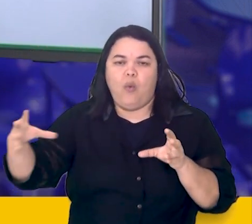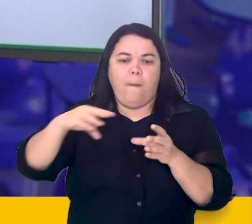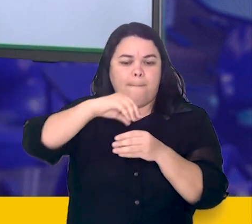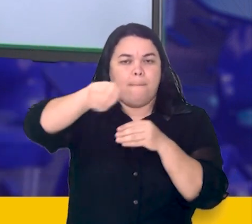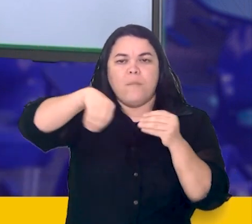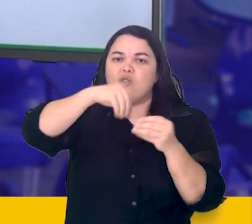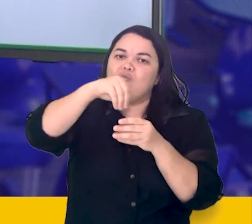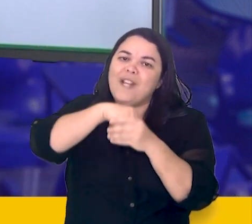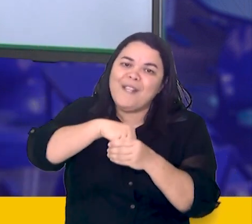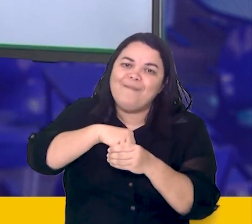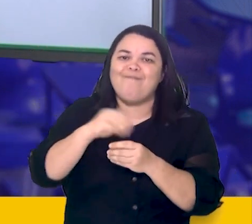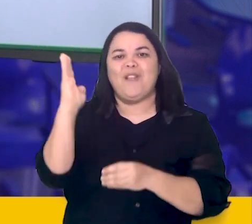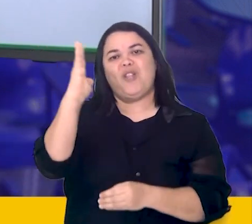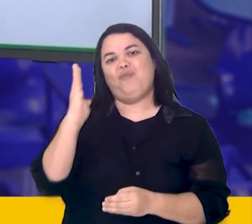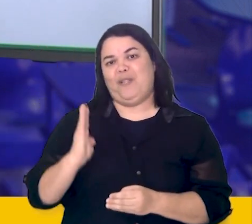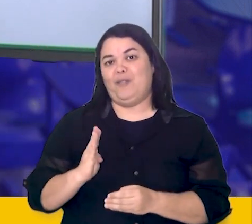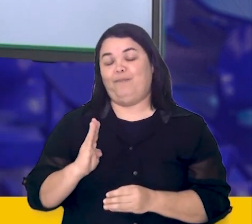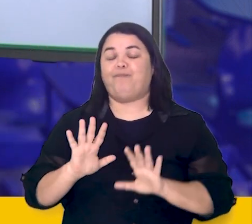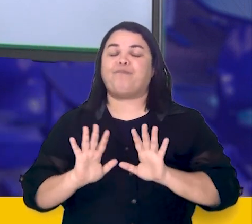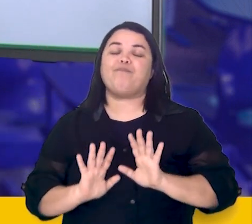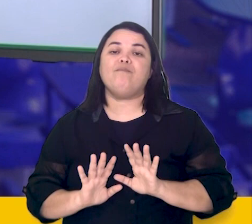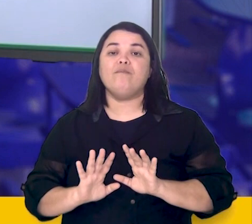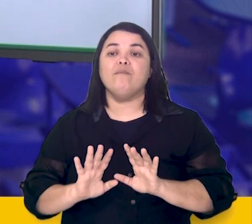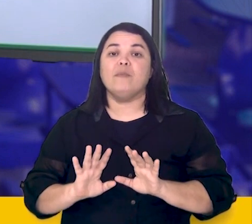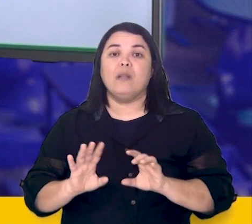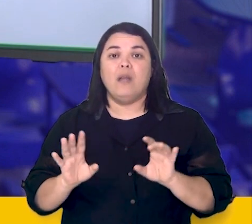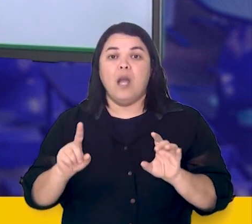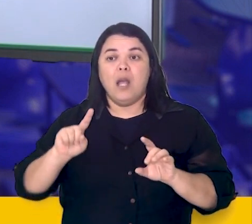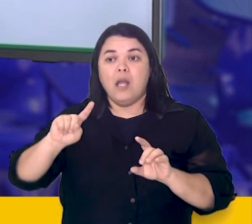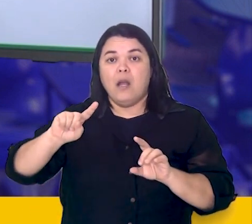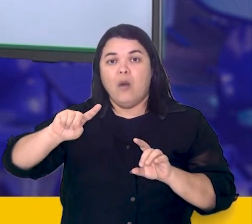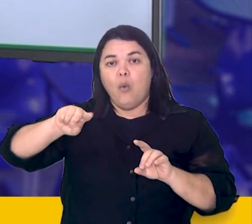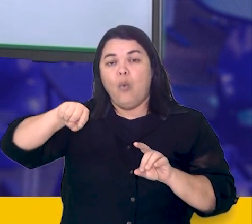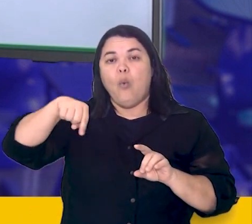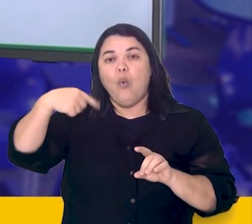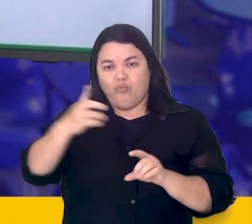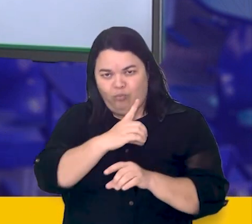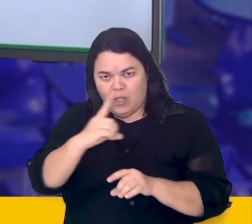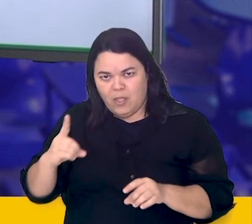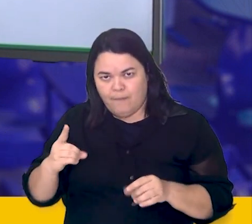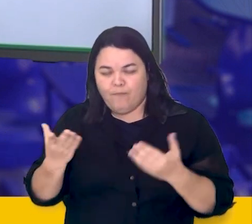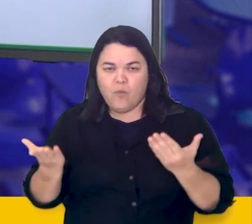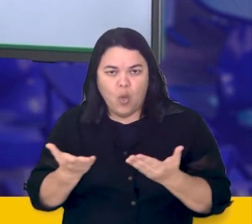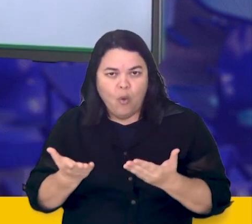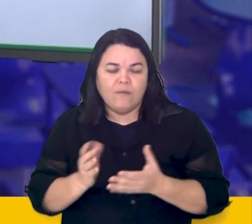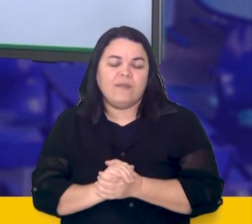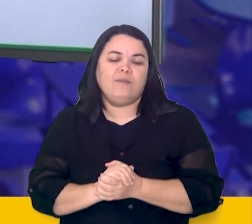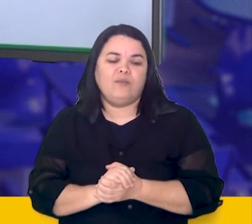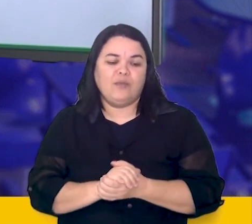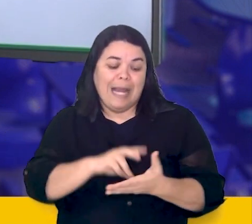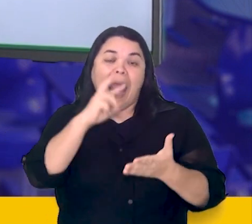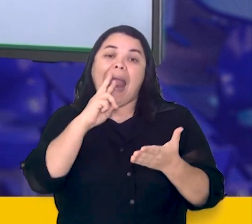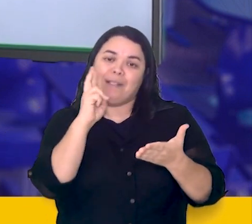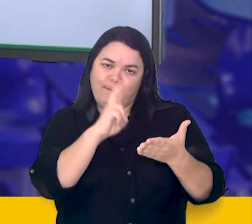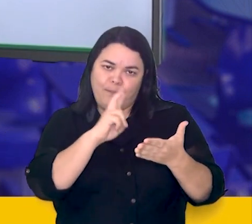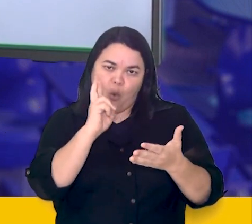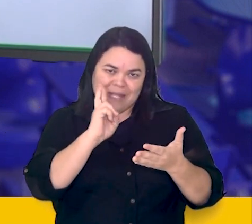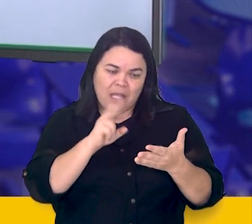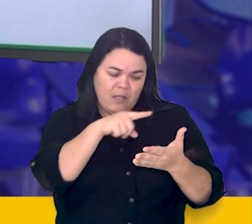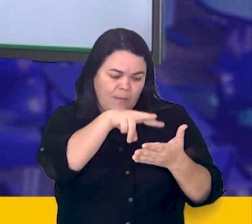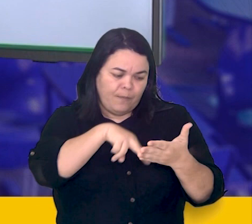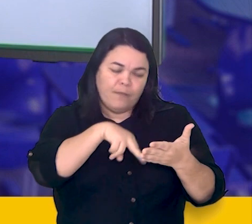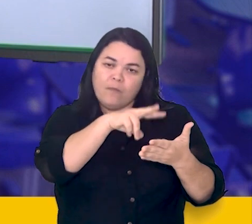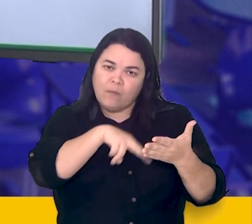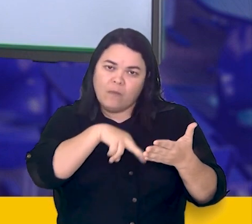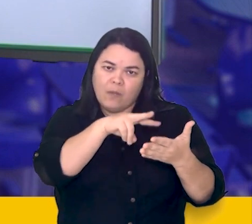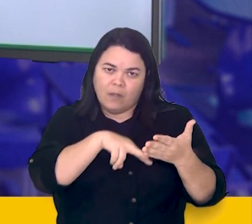melhor do que a outra. No nosso próximo encontro, nós iremos responder algumas questões que aí se colocam no teu material. Então não